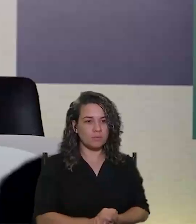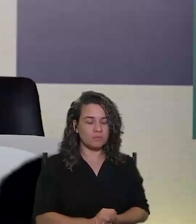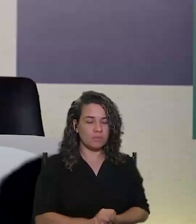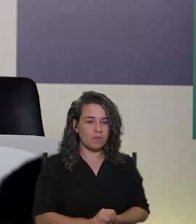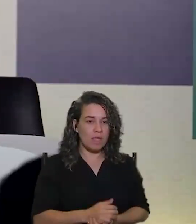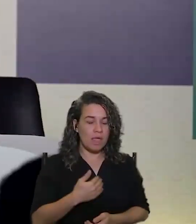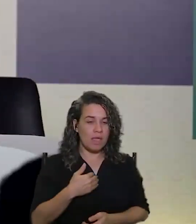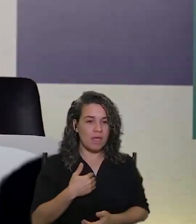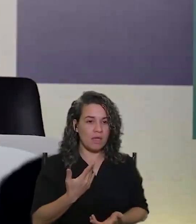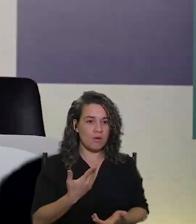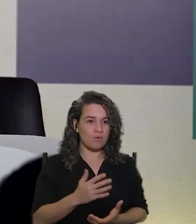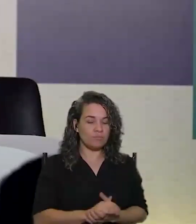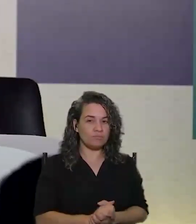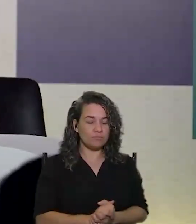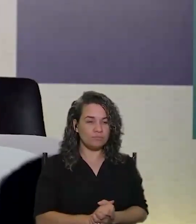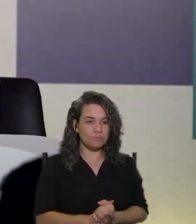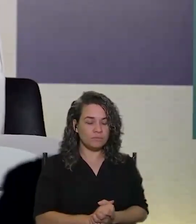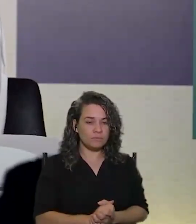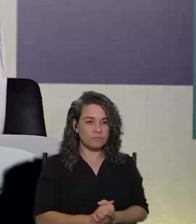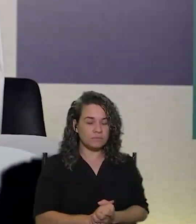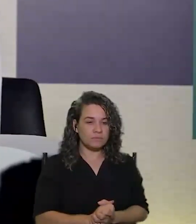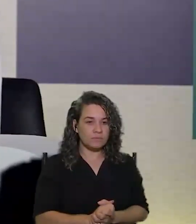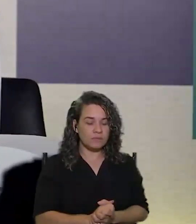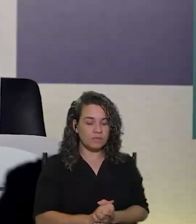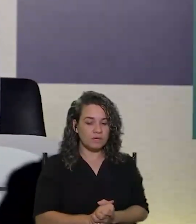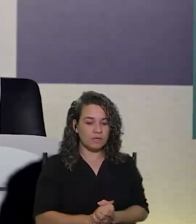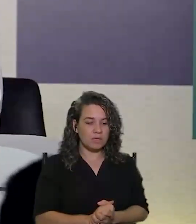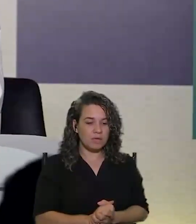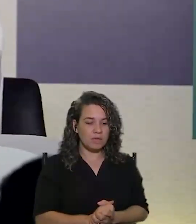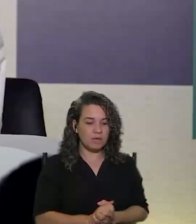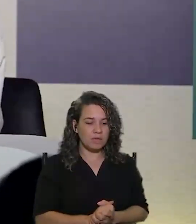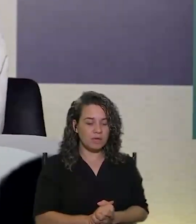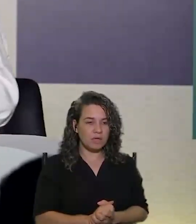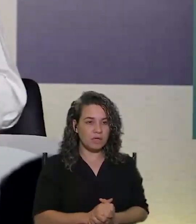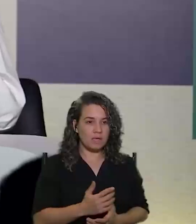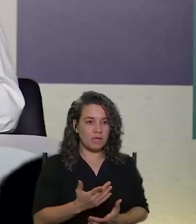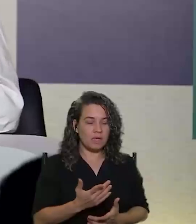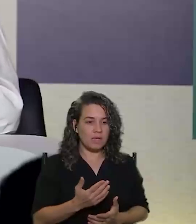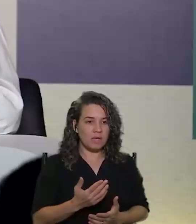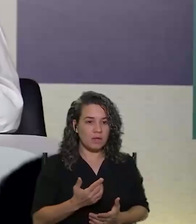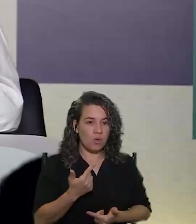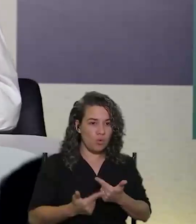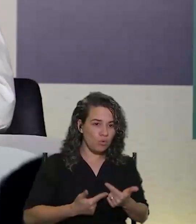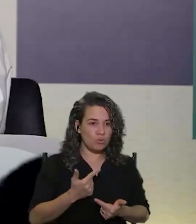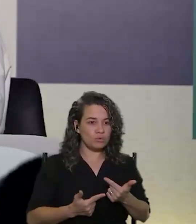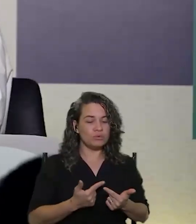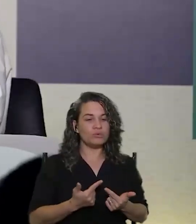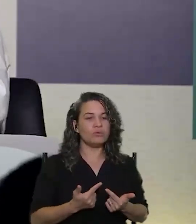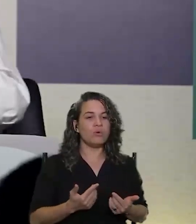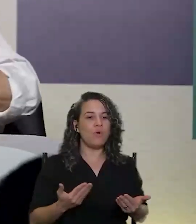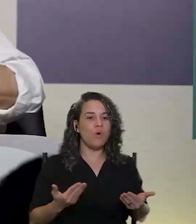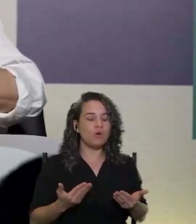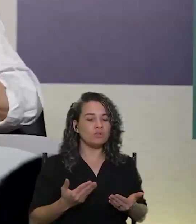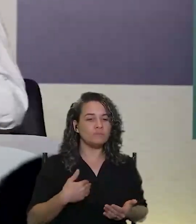identitarismo, né? Que é uma forma nova, né? É um novo revestimento para o racismo, né? Você